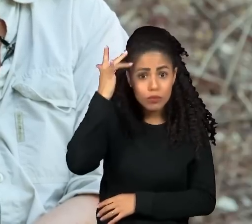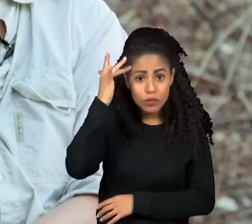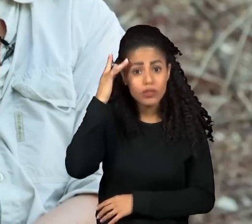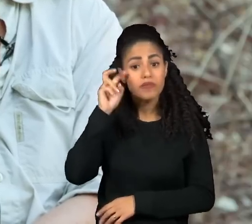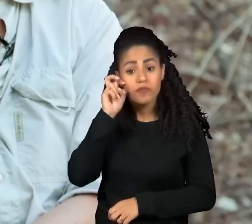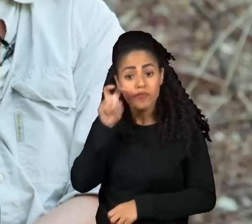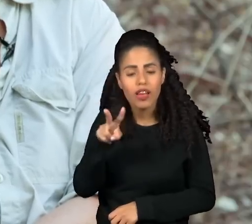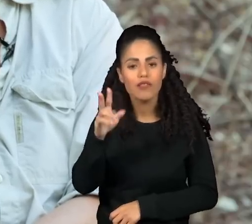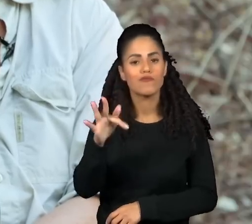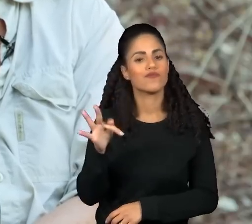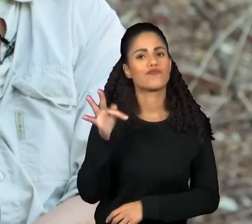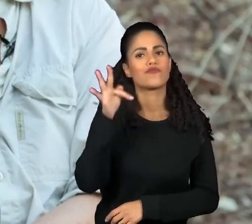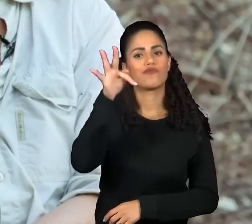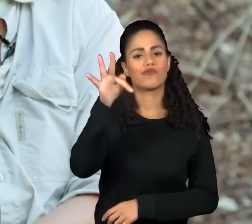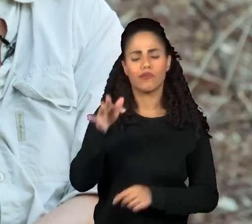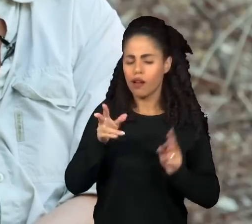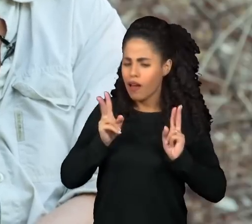o